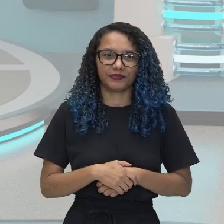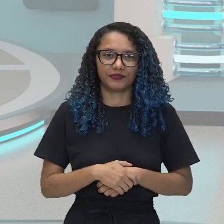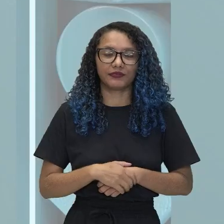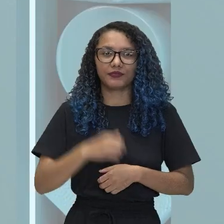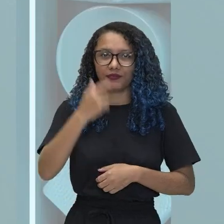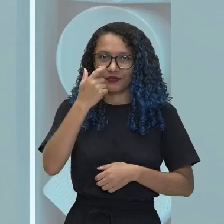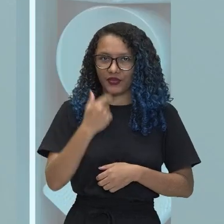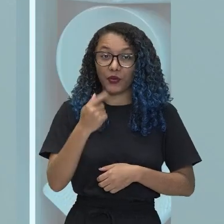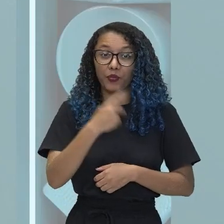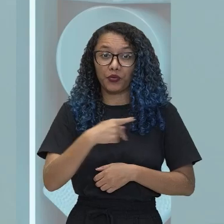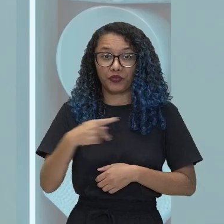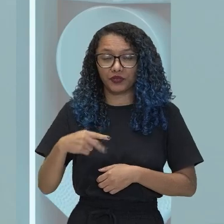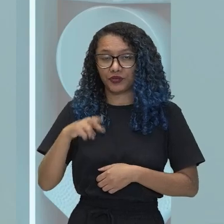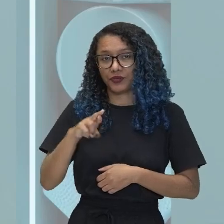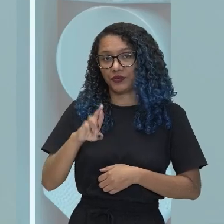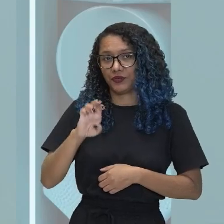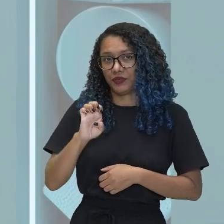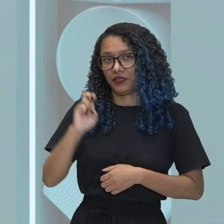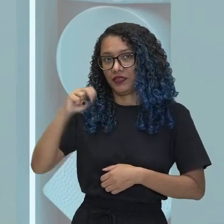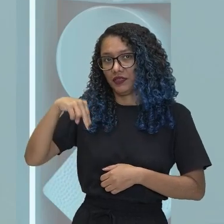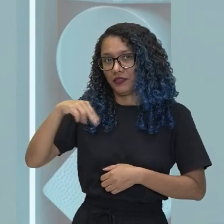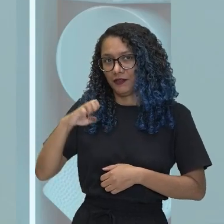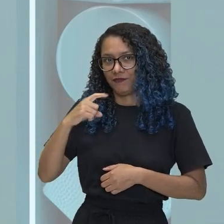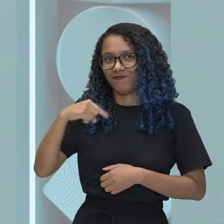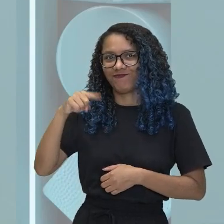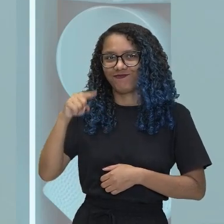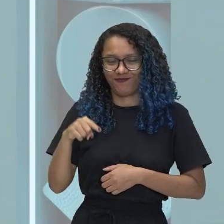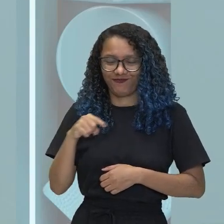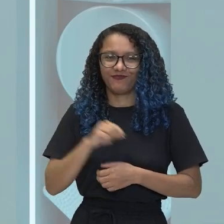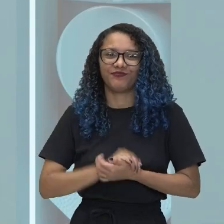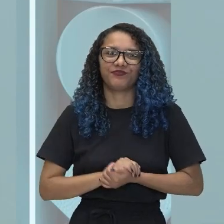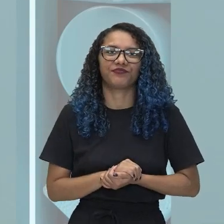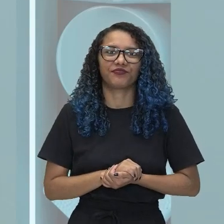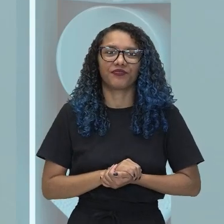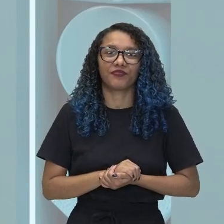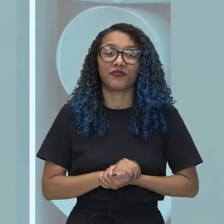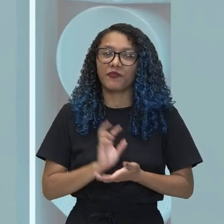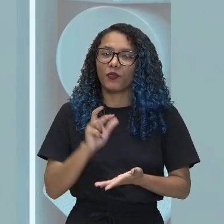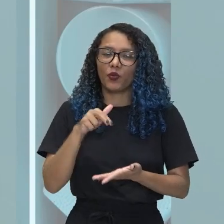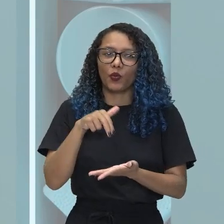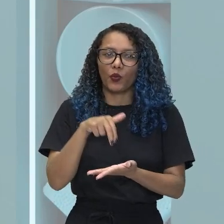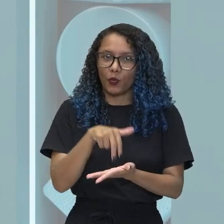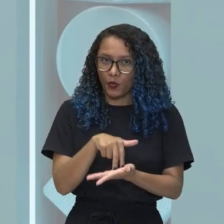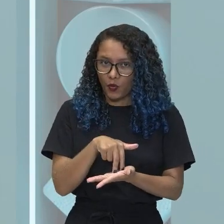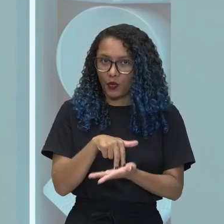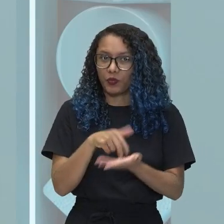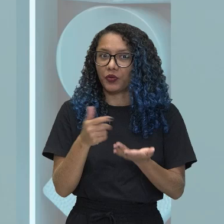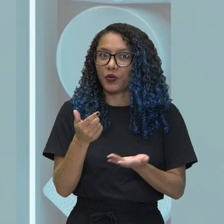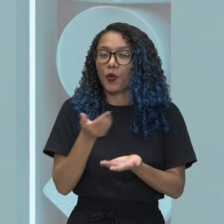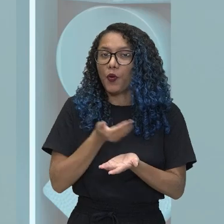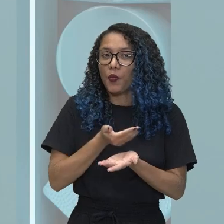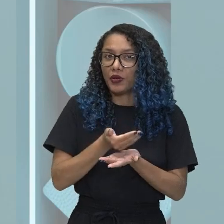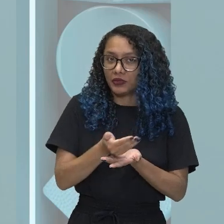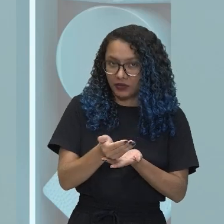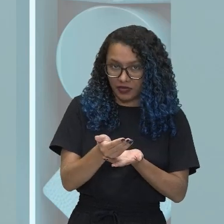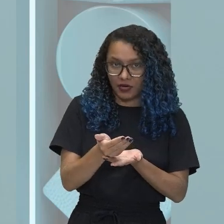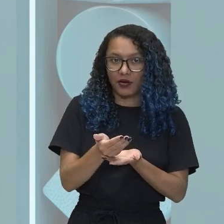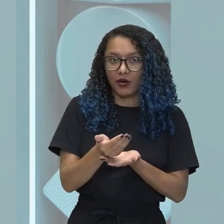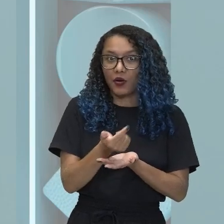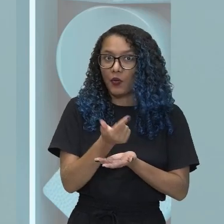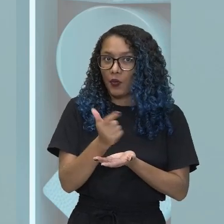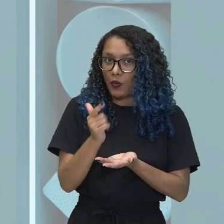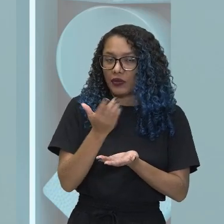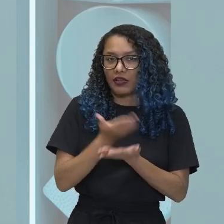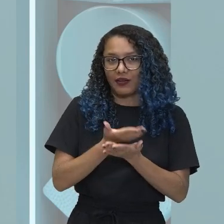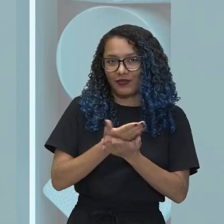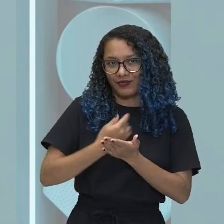deua profess more aqui comedes para vez classe de